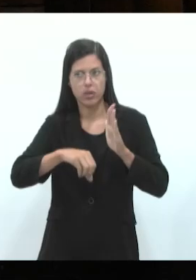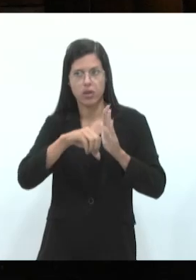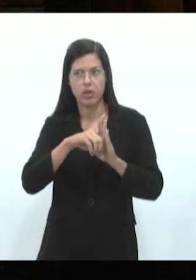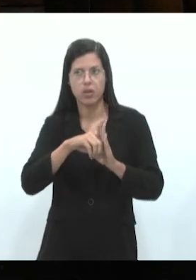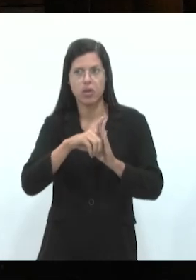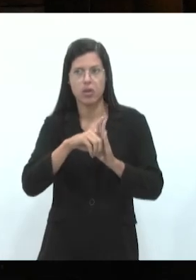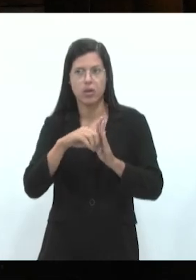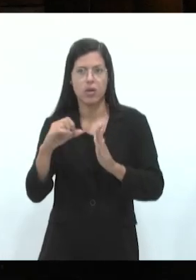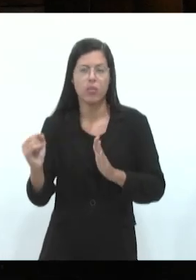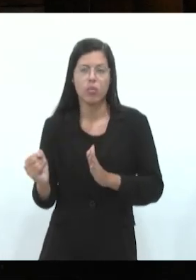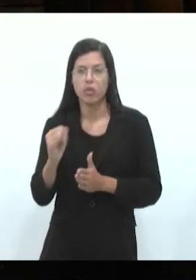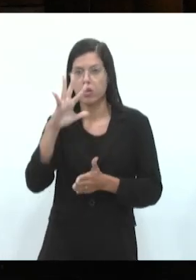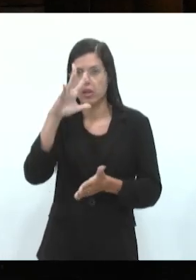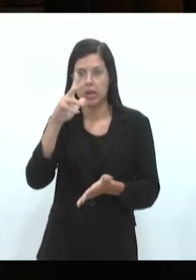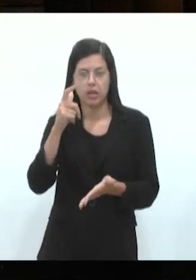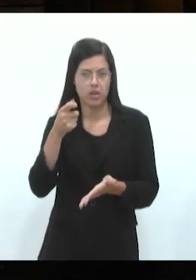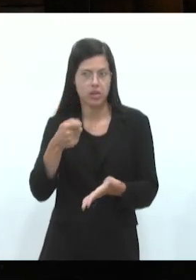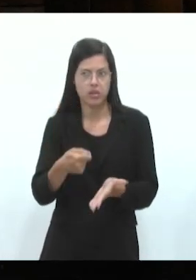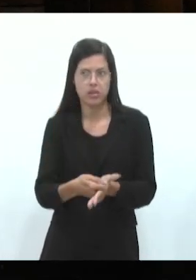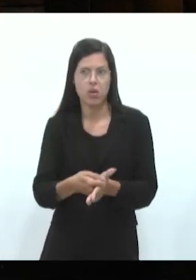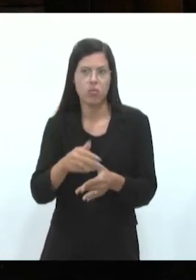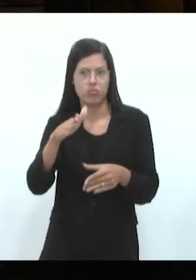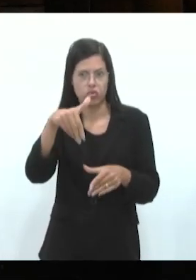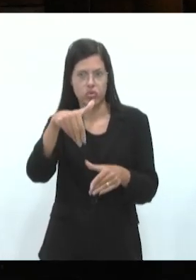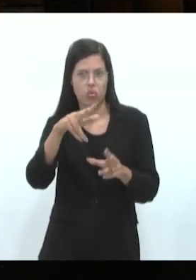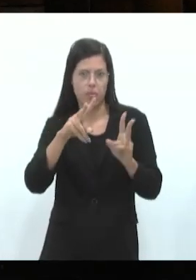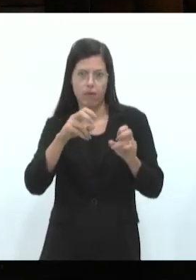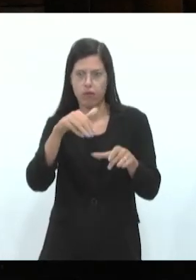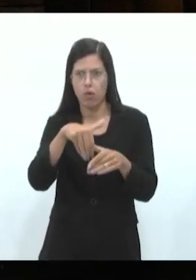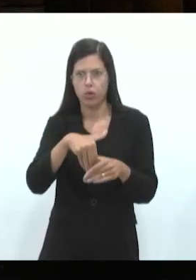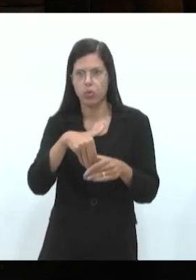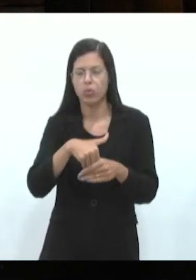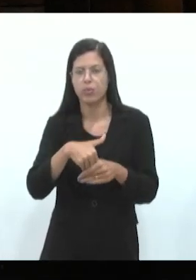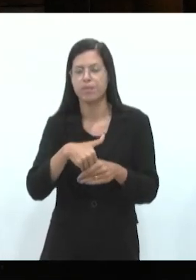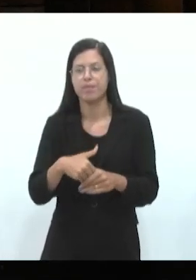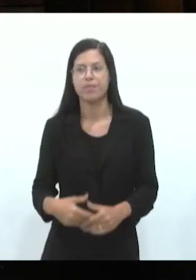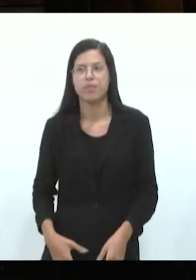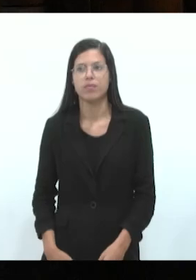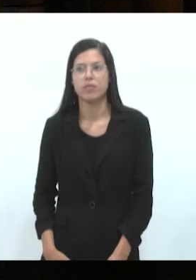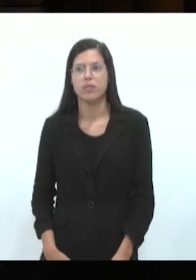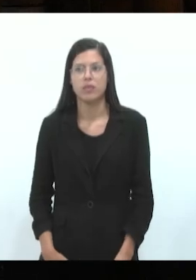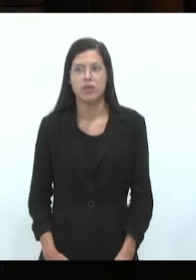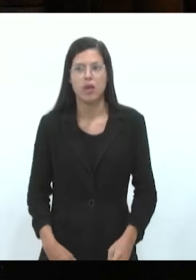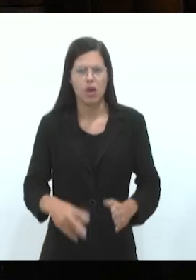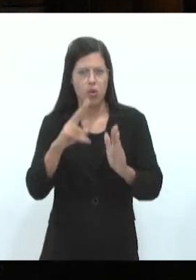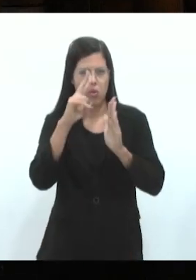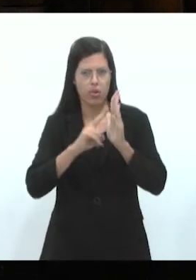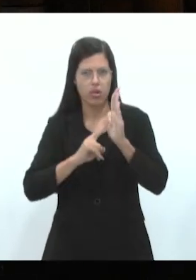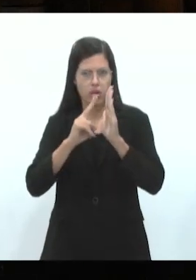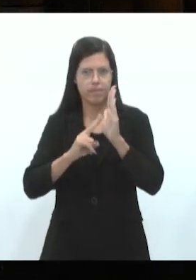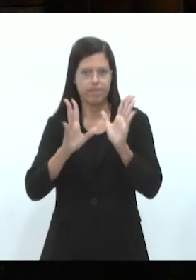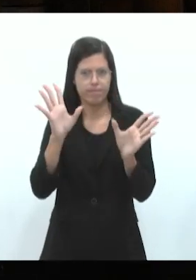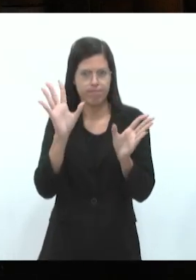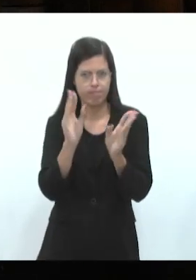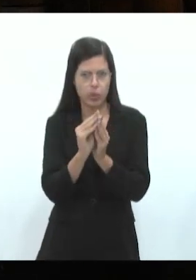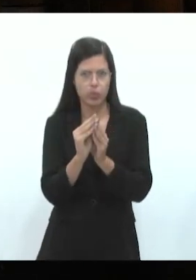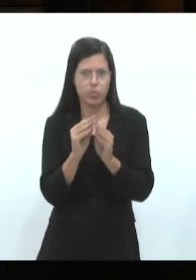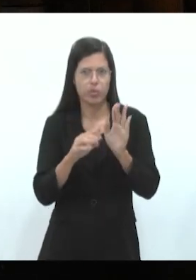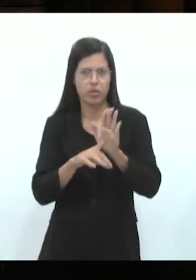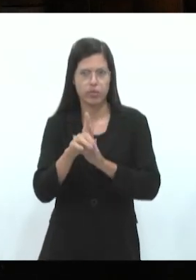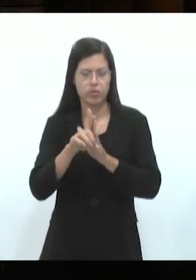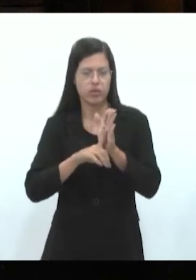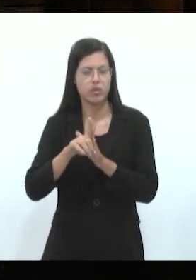sua decisão de voto. Então, eu fiz questão de ler a síntese dessa